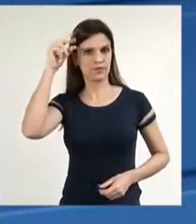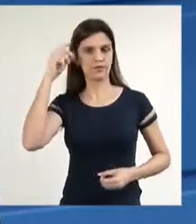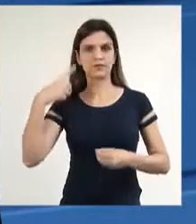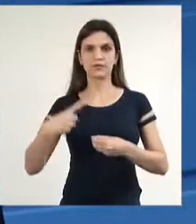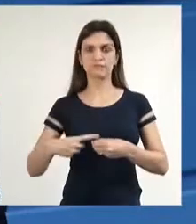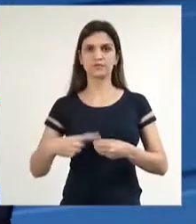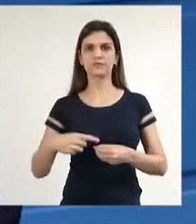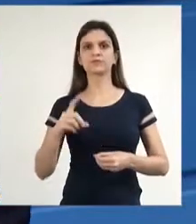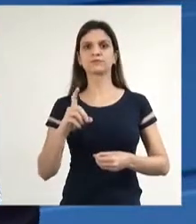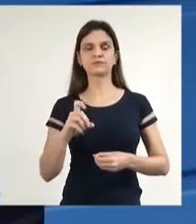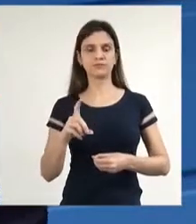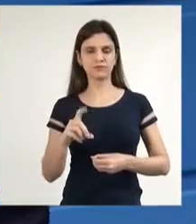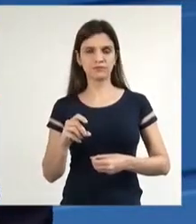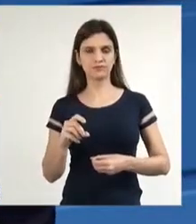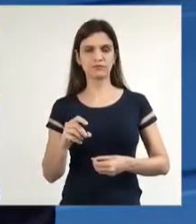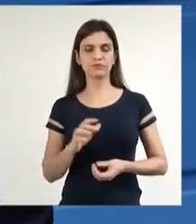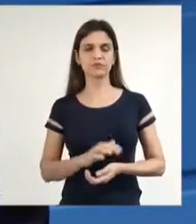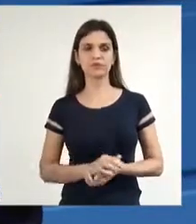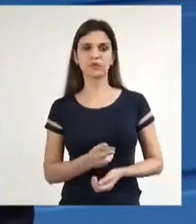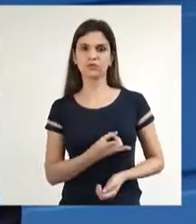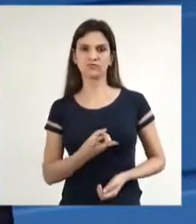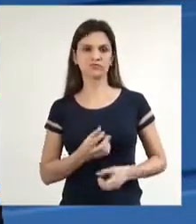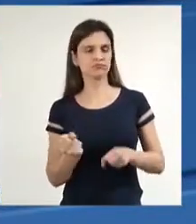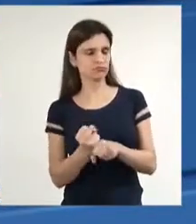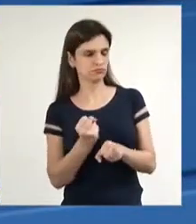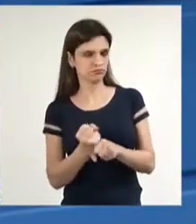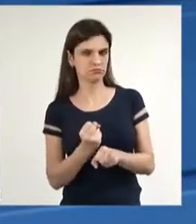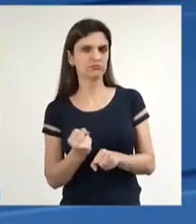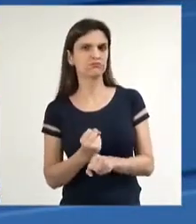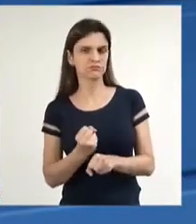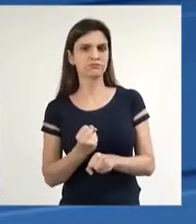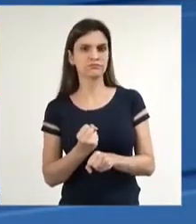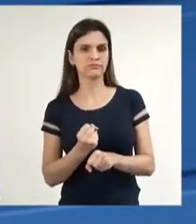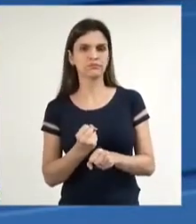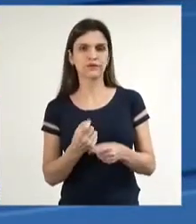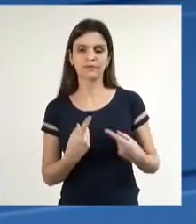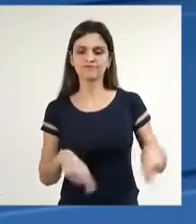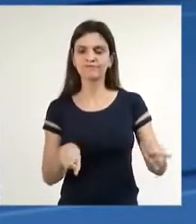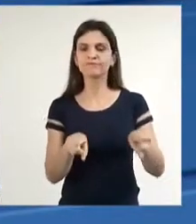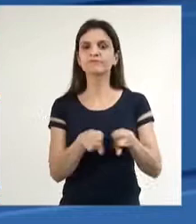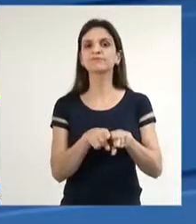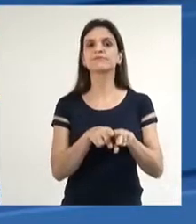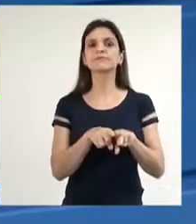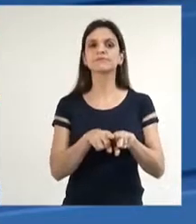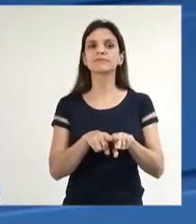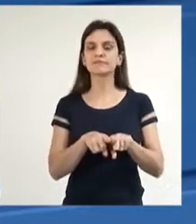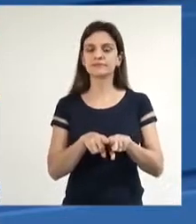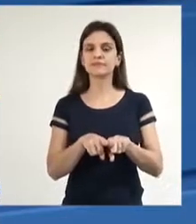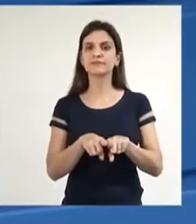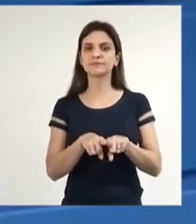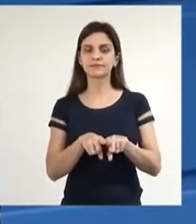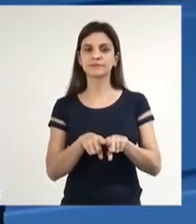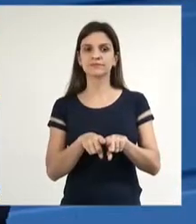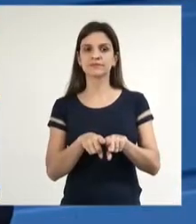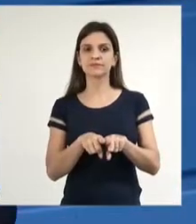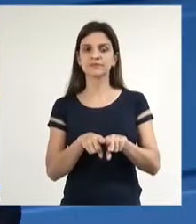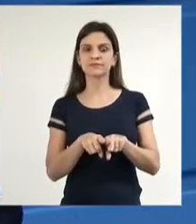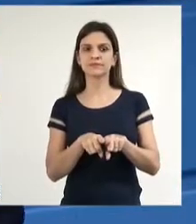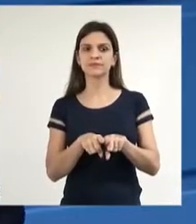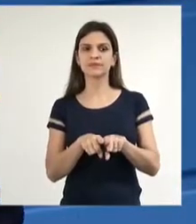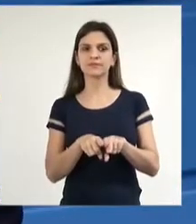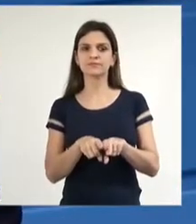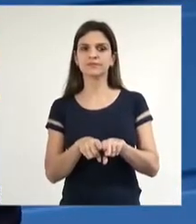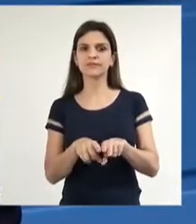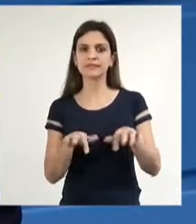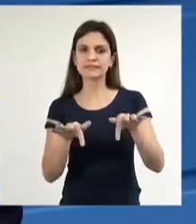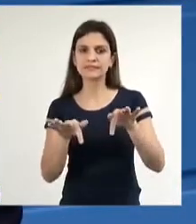Dourados, que possam construir uma parceria para dar fim ao